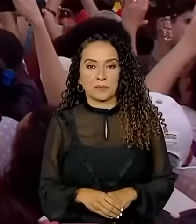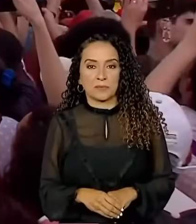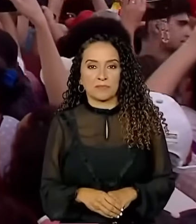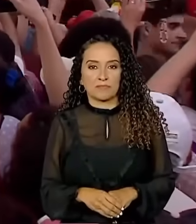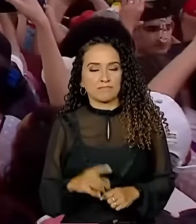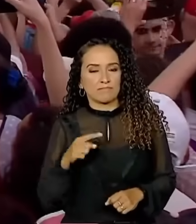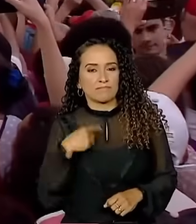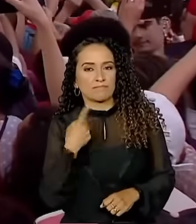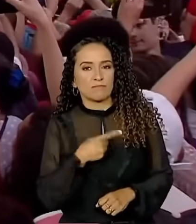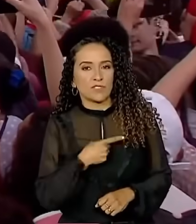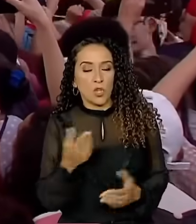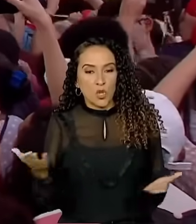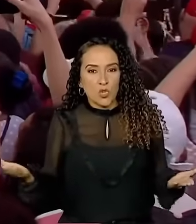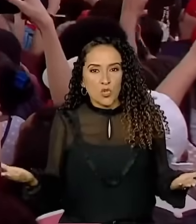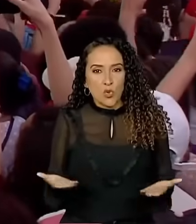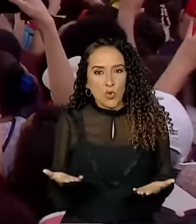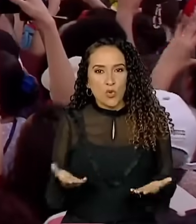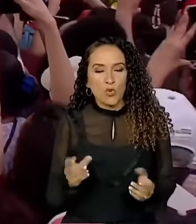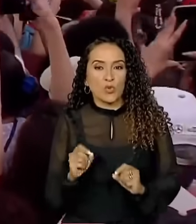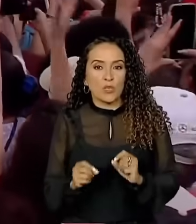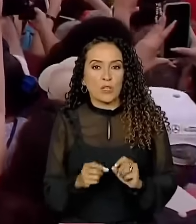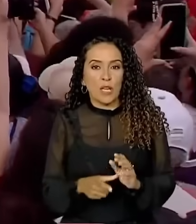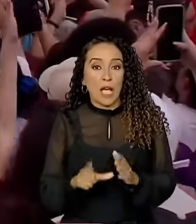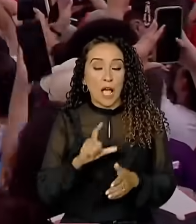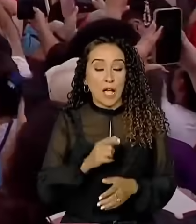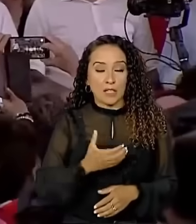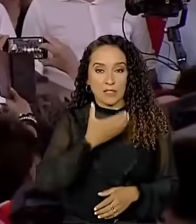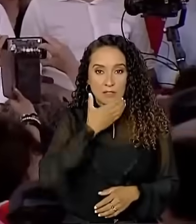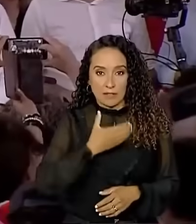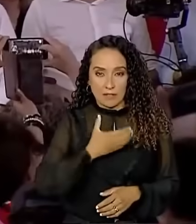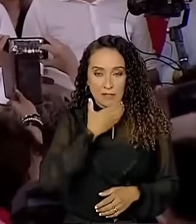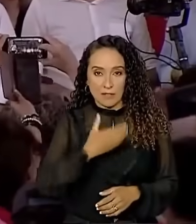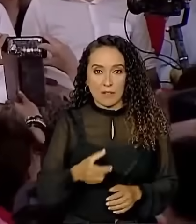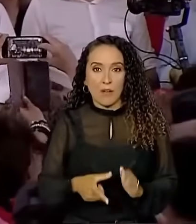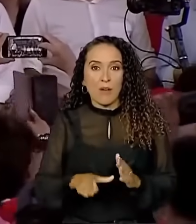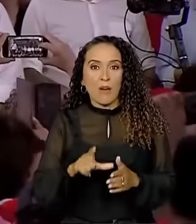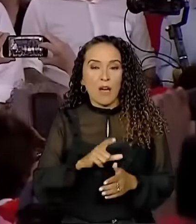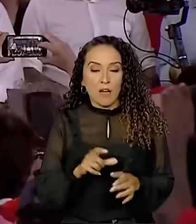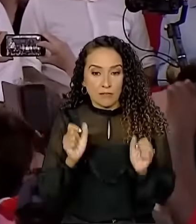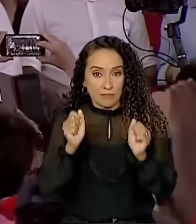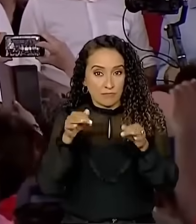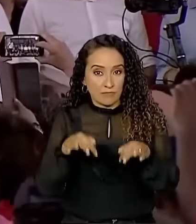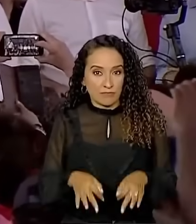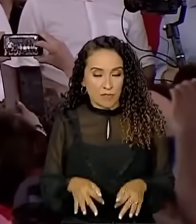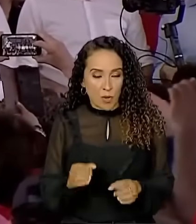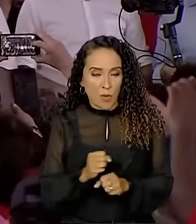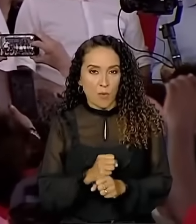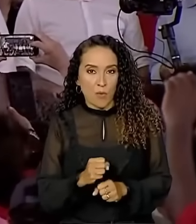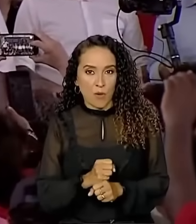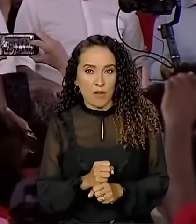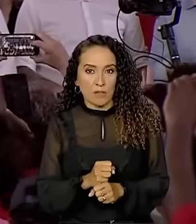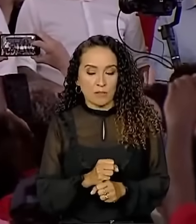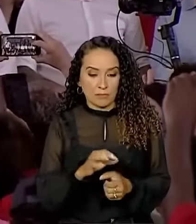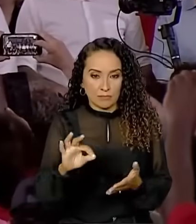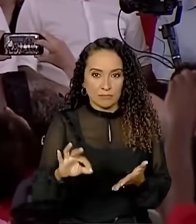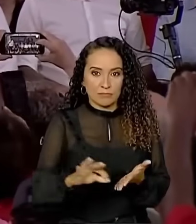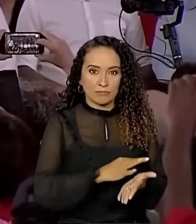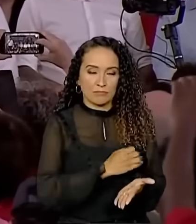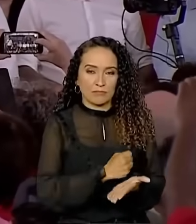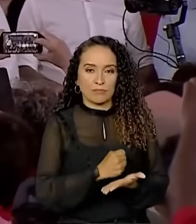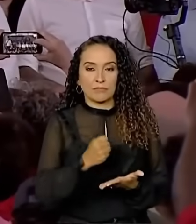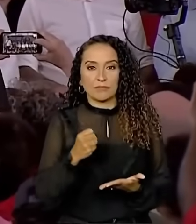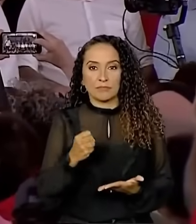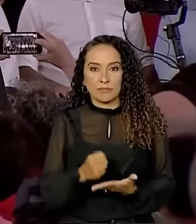a gente esteja aqui hoje, antes do Natal, antes de encerrar o ano, para assinar o